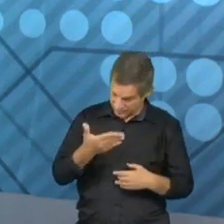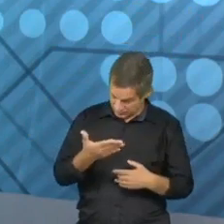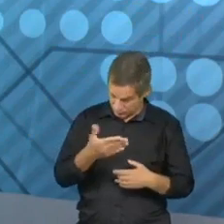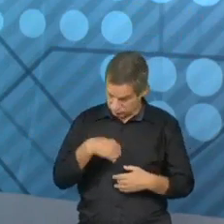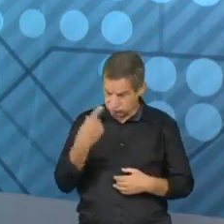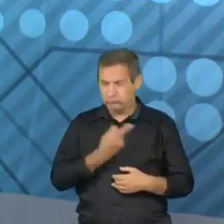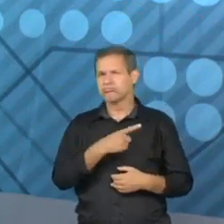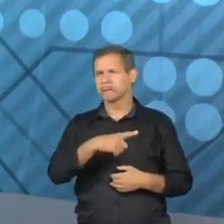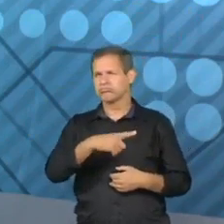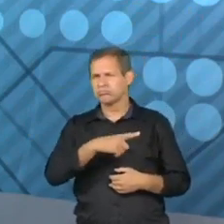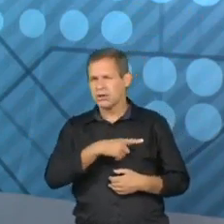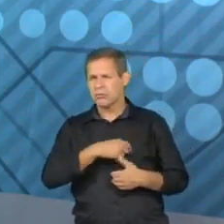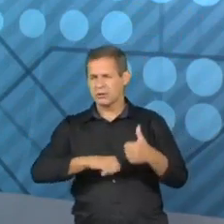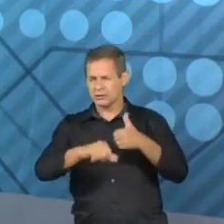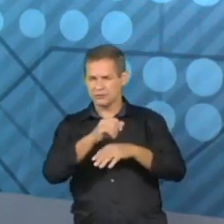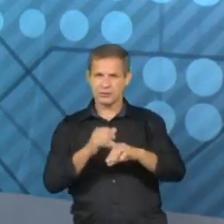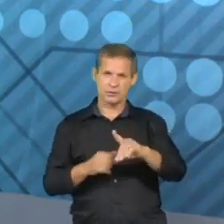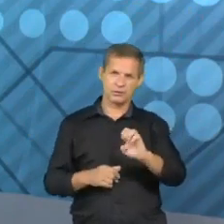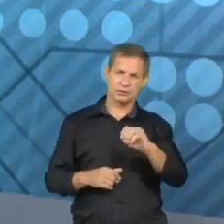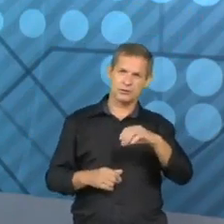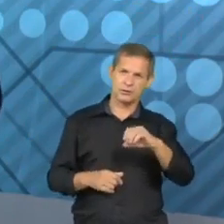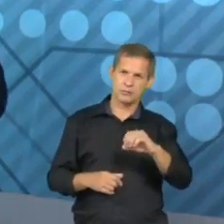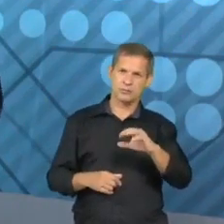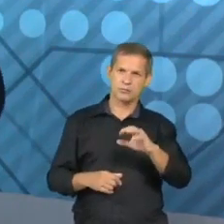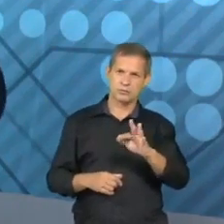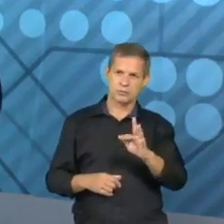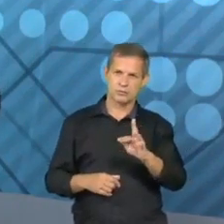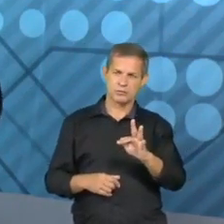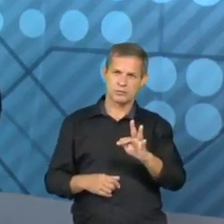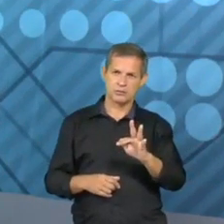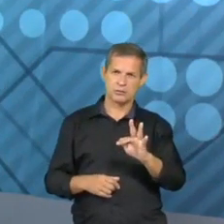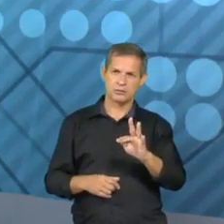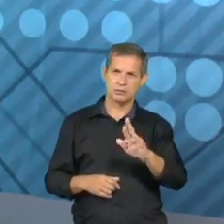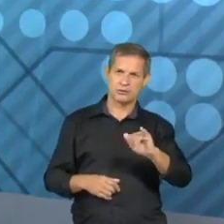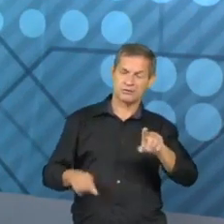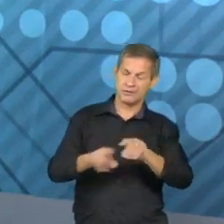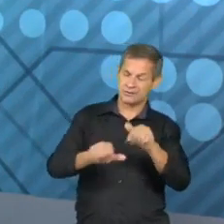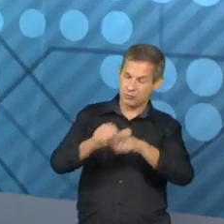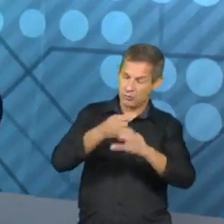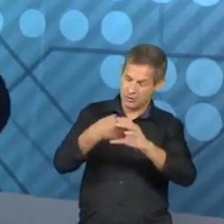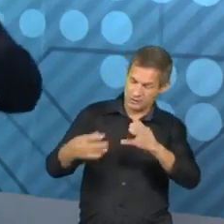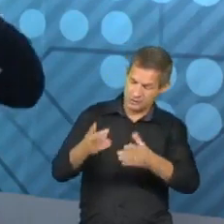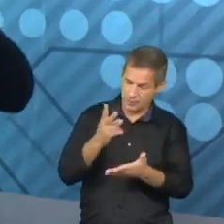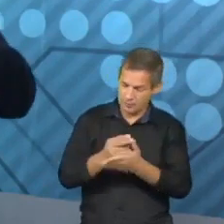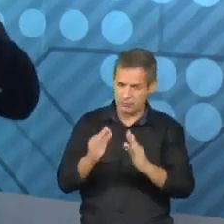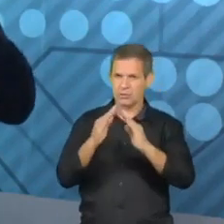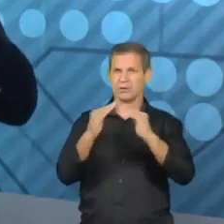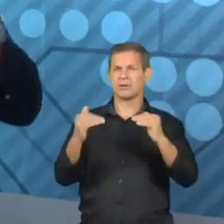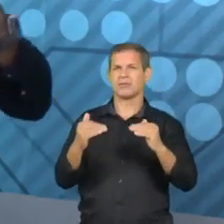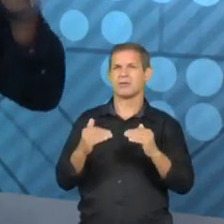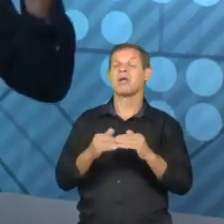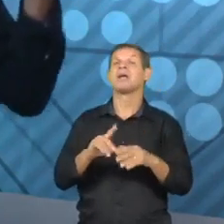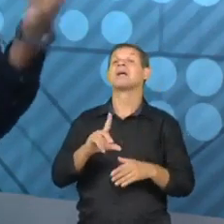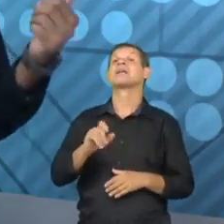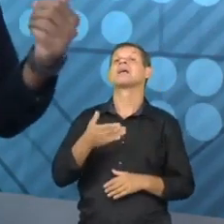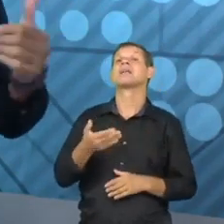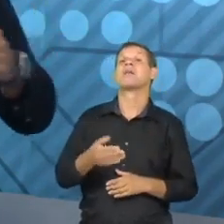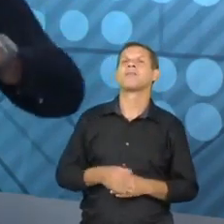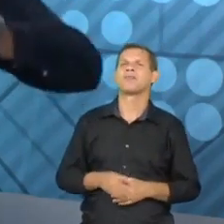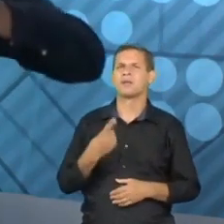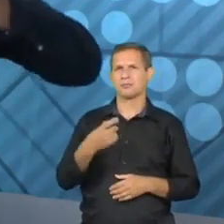nós temos nessa transição demográfica essa mudança bem característica da pirâmide. Então, o que era,